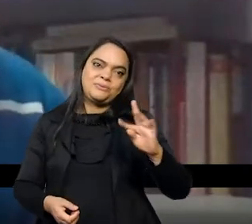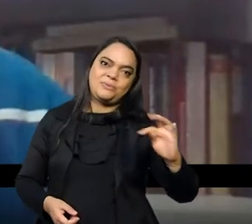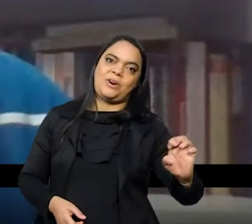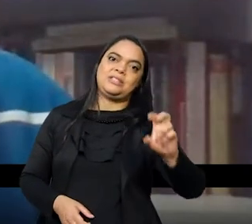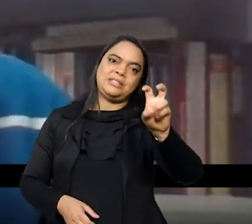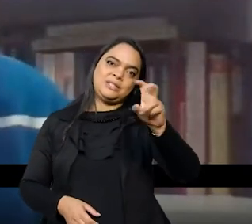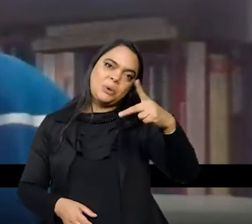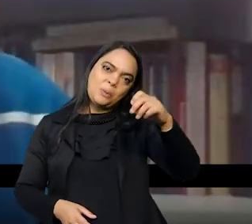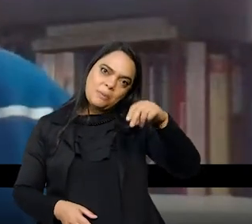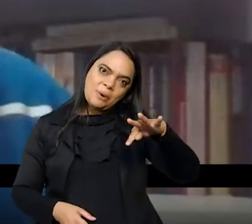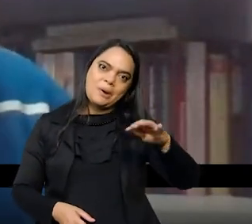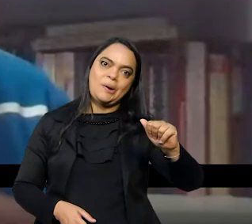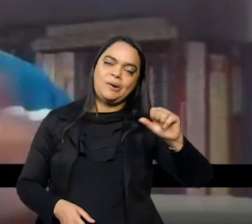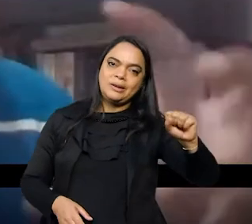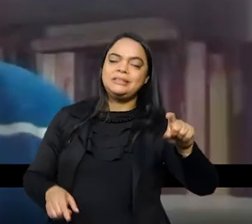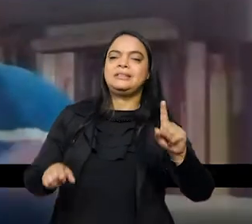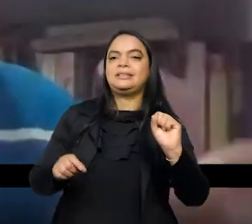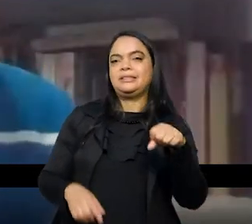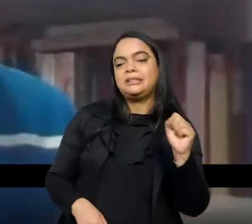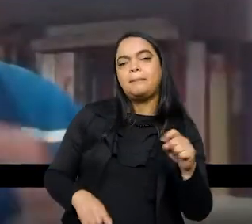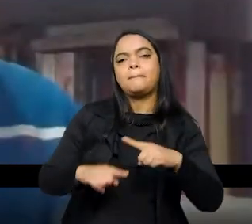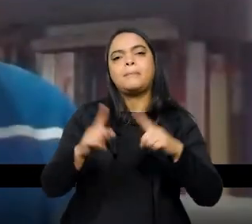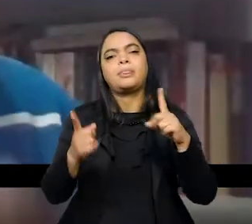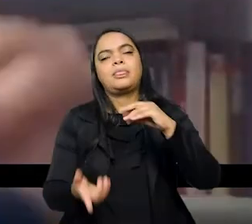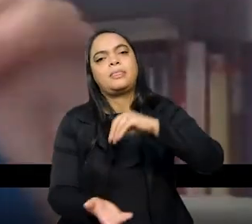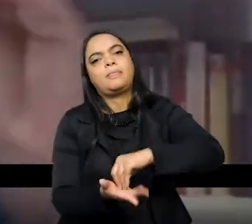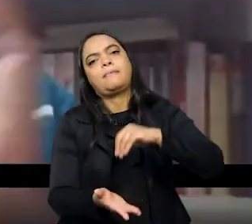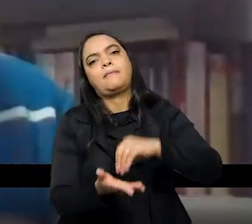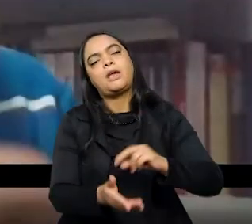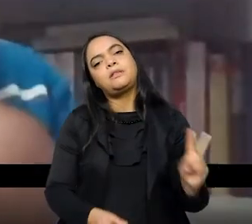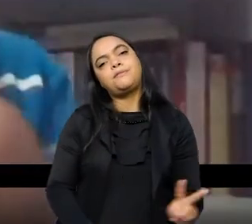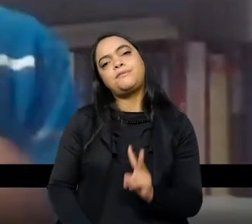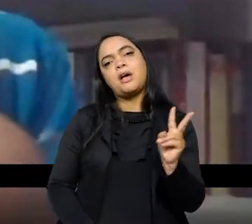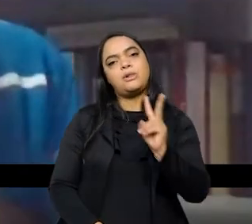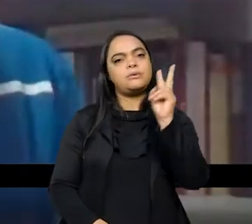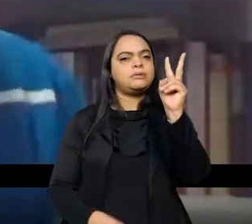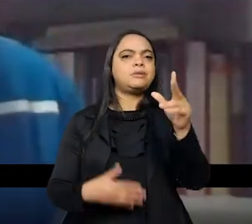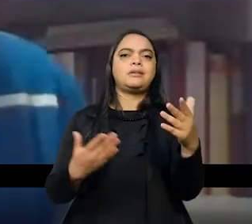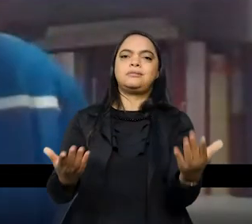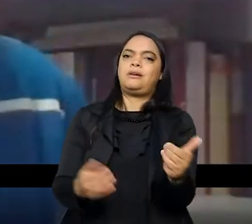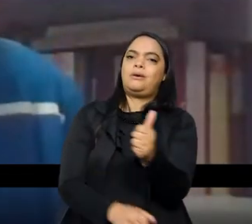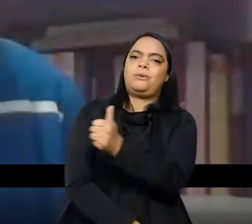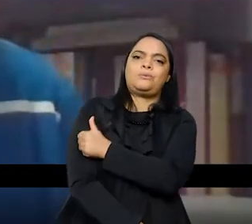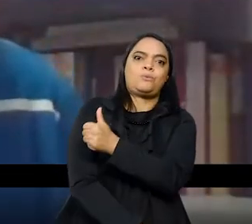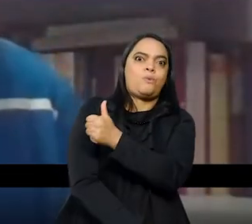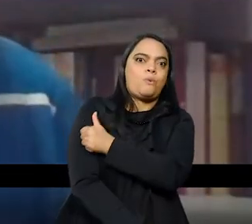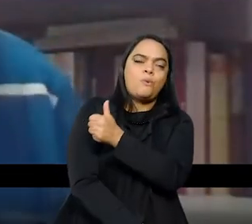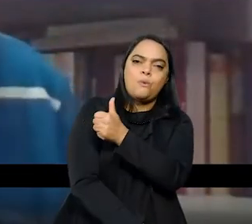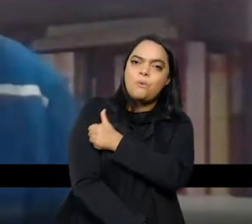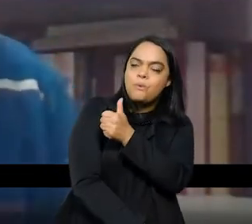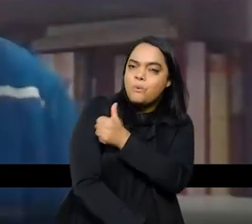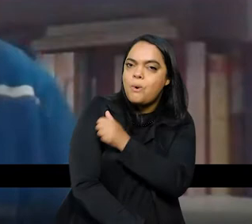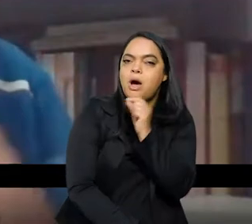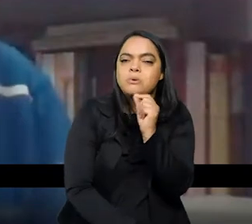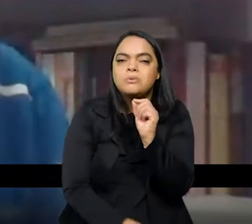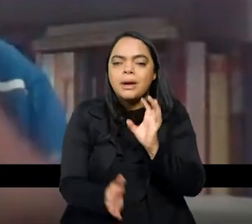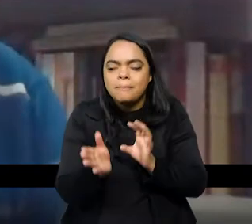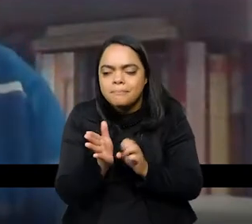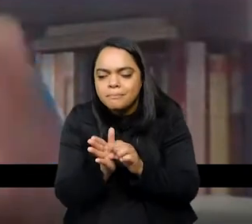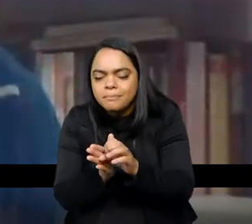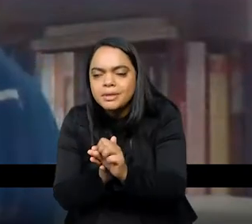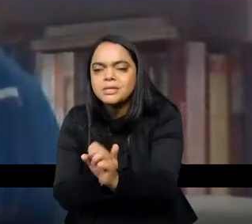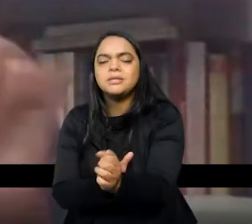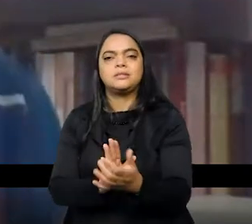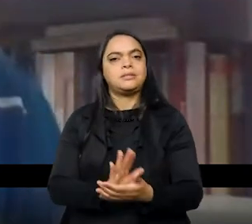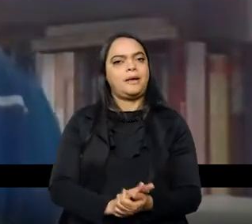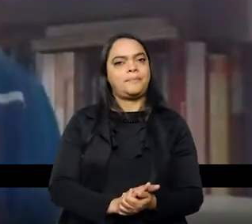o que falta muitas vezes é uma valorização do aluno, torná-lo como pesquisador e valorizar,